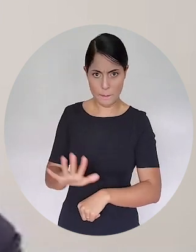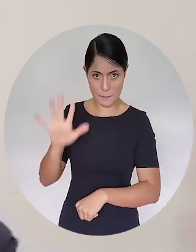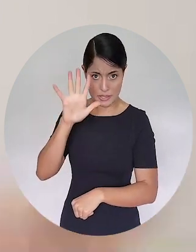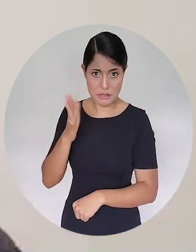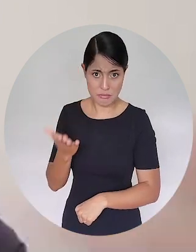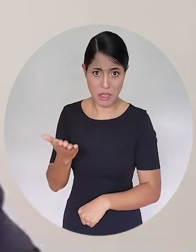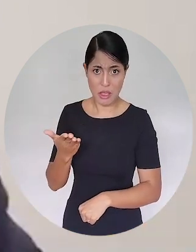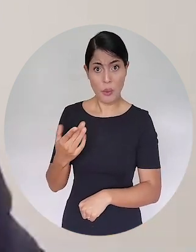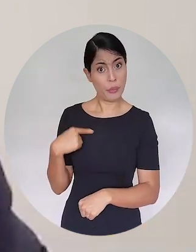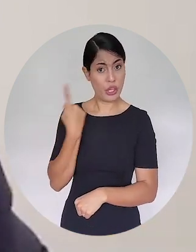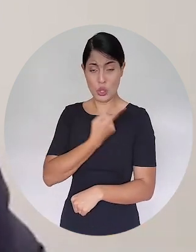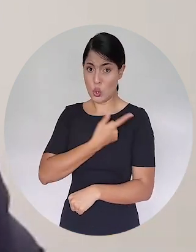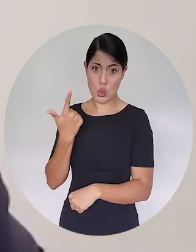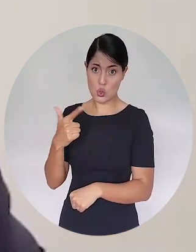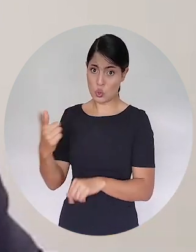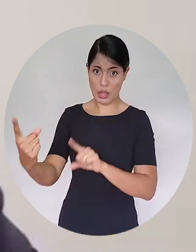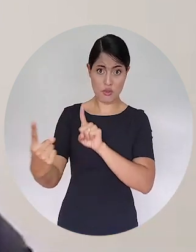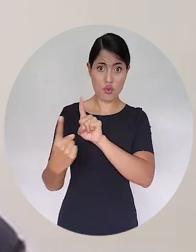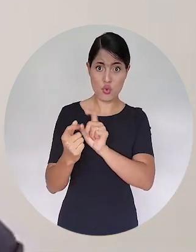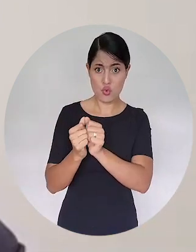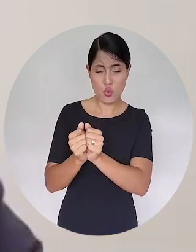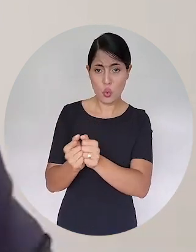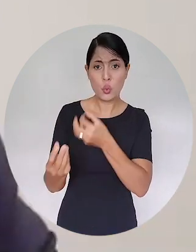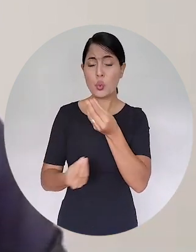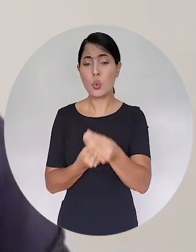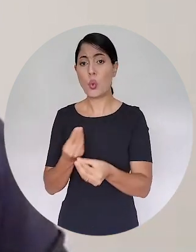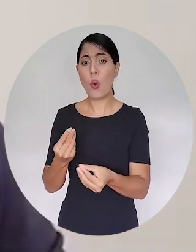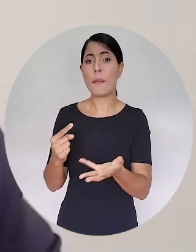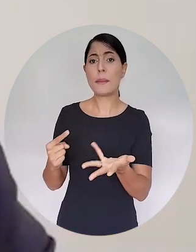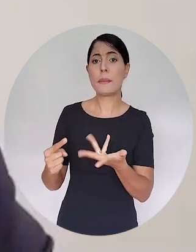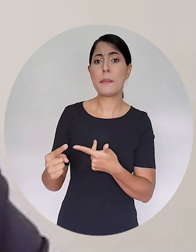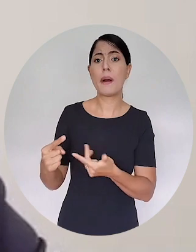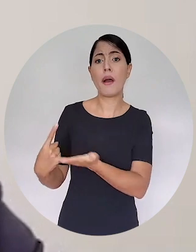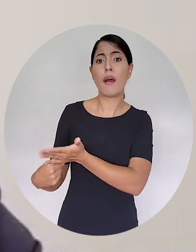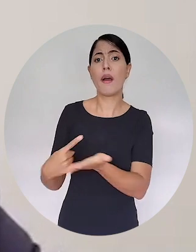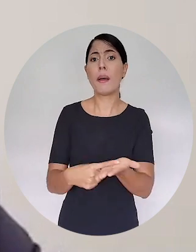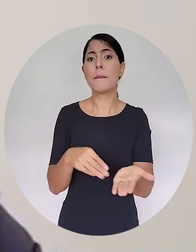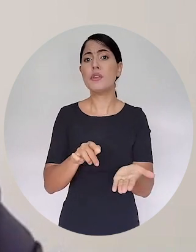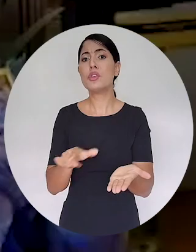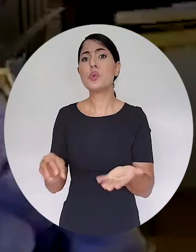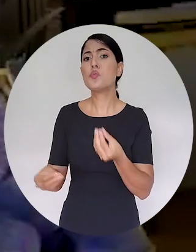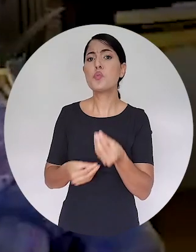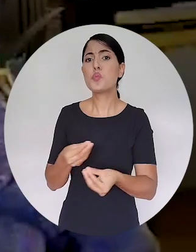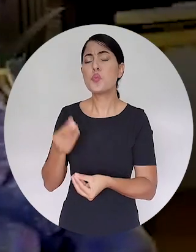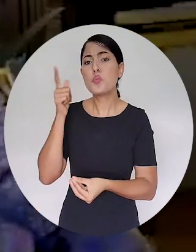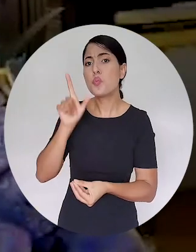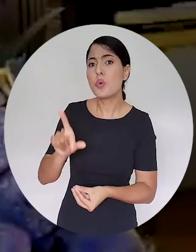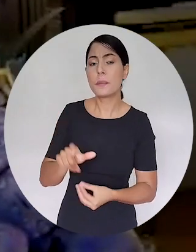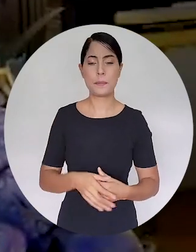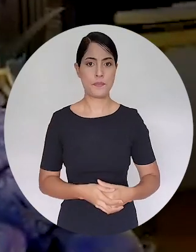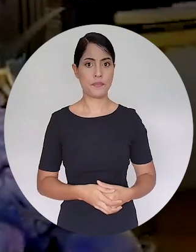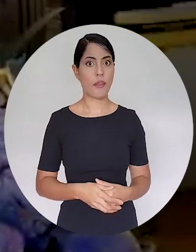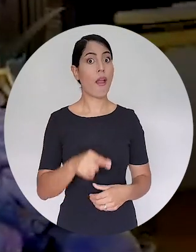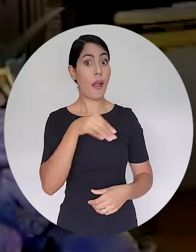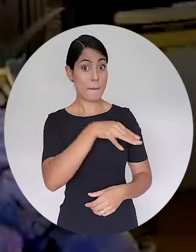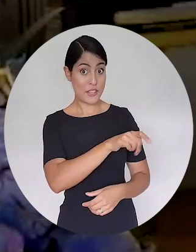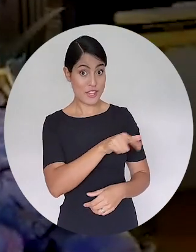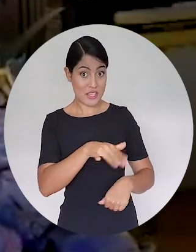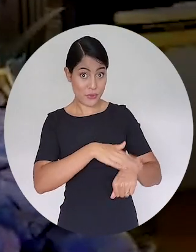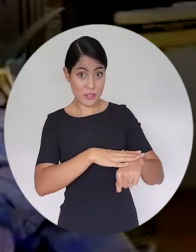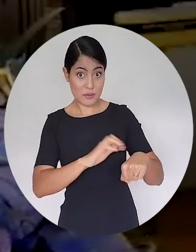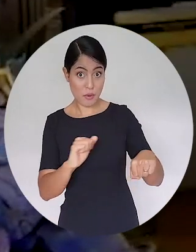a gente não tem essa proximidade com as pessoas? Como é que está funcionando essa mediação? Olha, a mediação, ela deu um salto